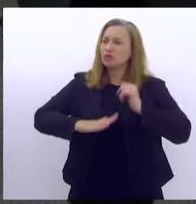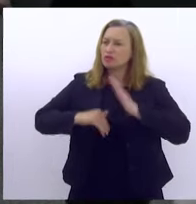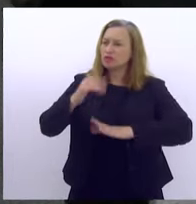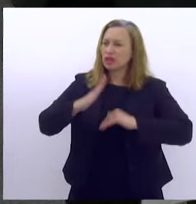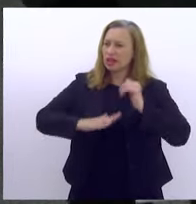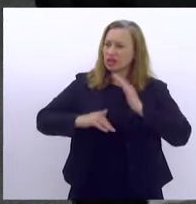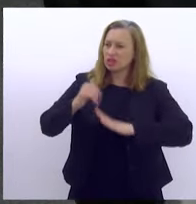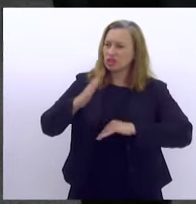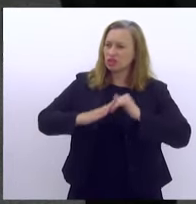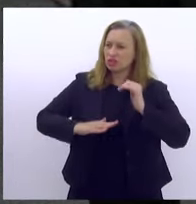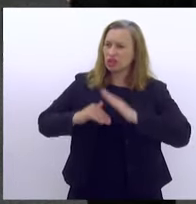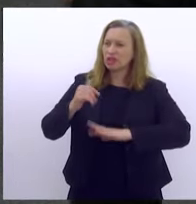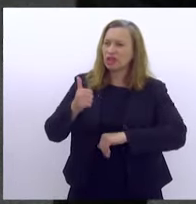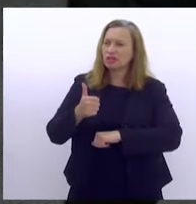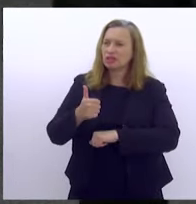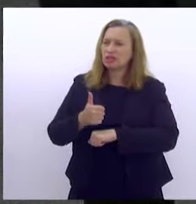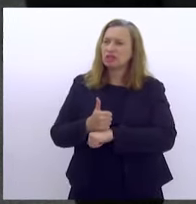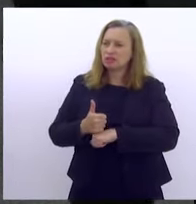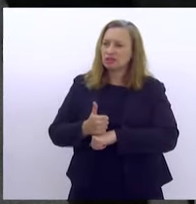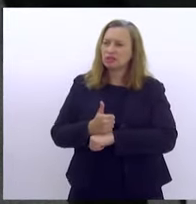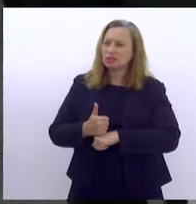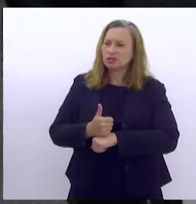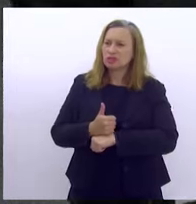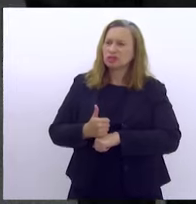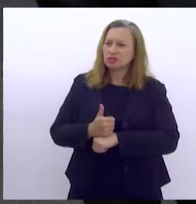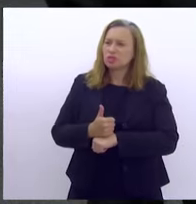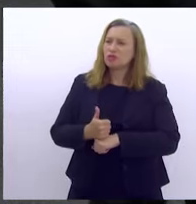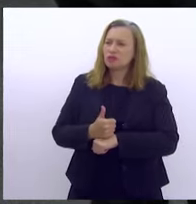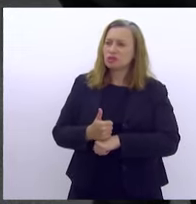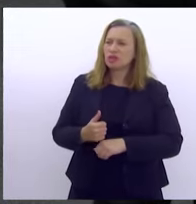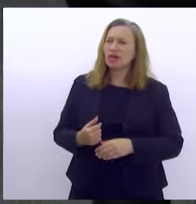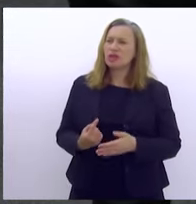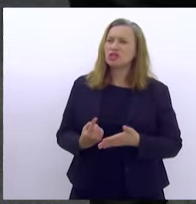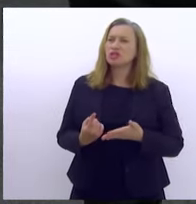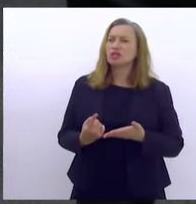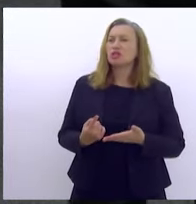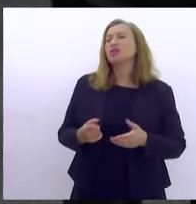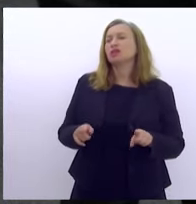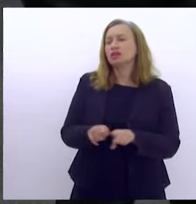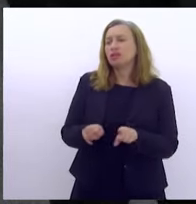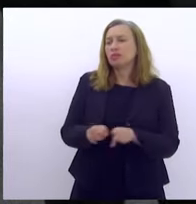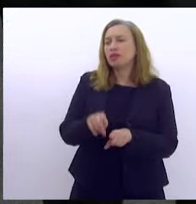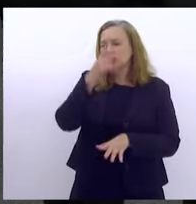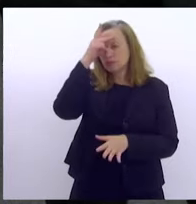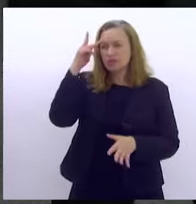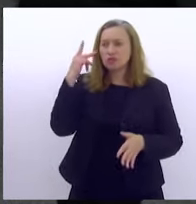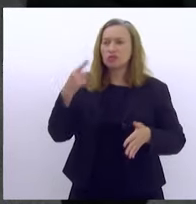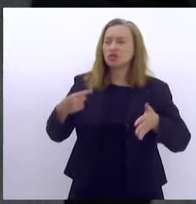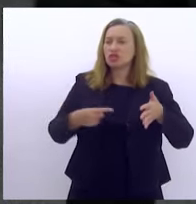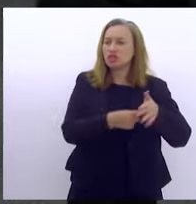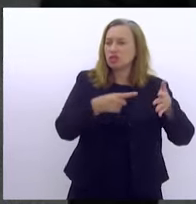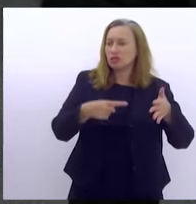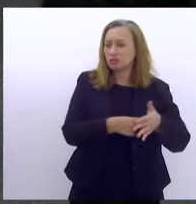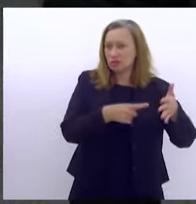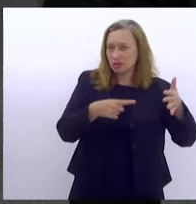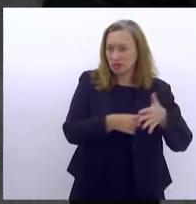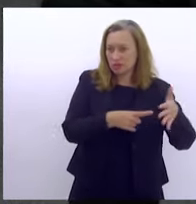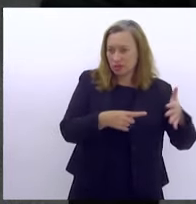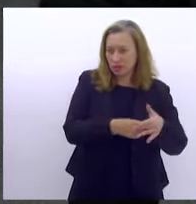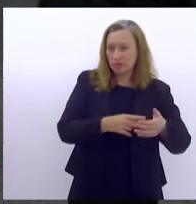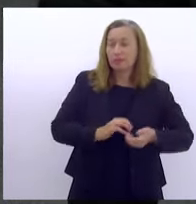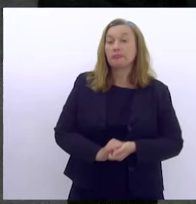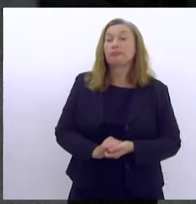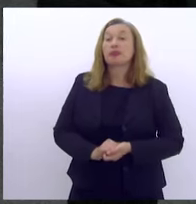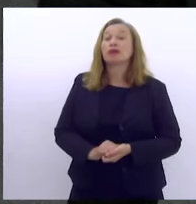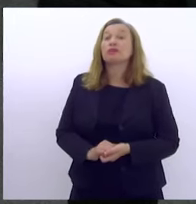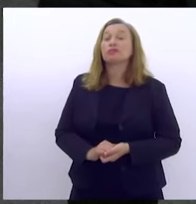A falta de demanda. Ou seja, o que eu quero aqui apontar é que a necessidade de ampliação da função é